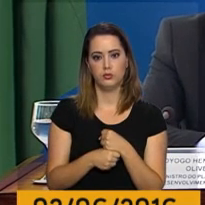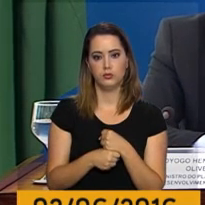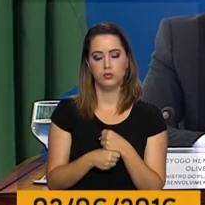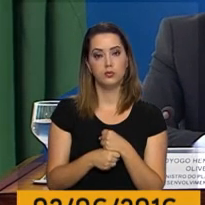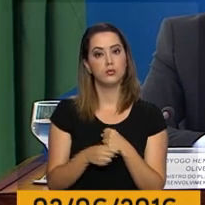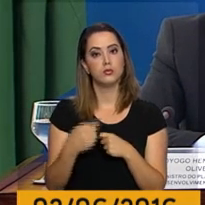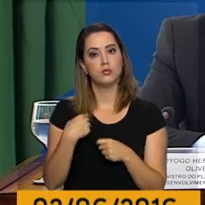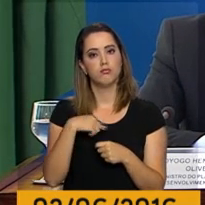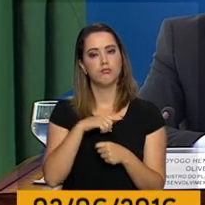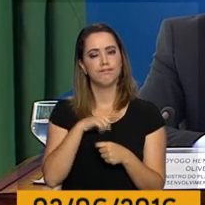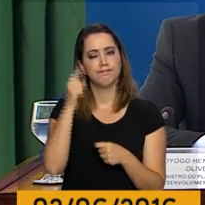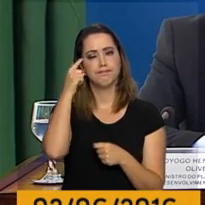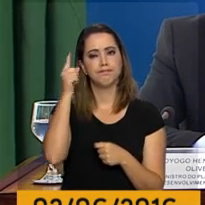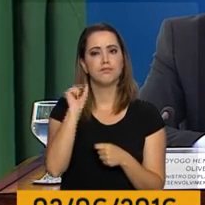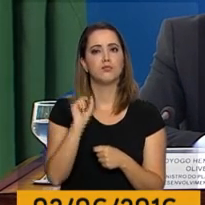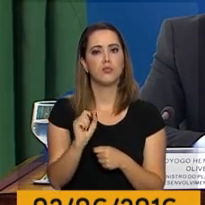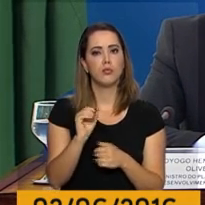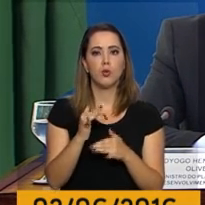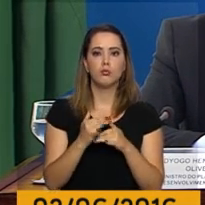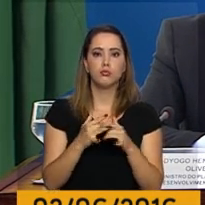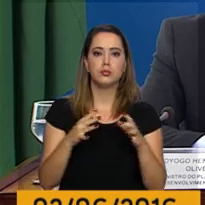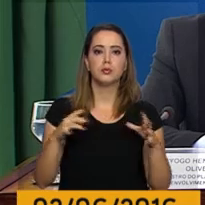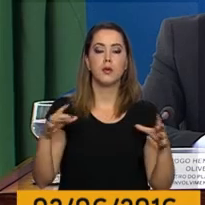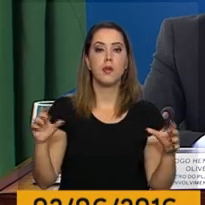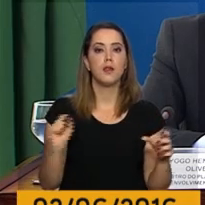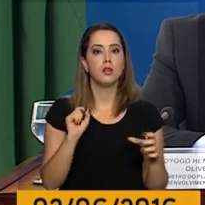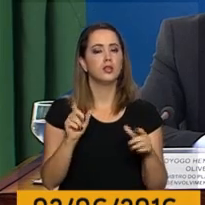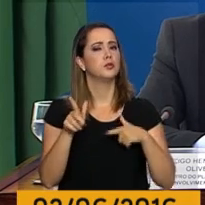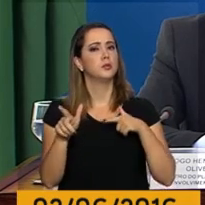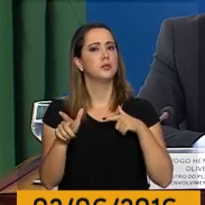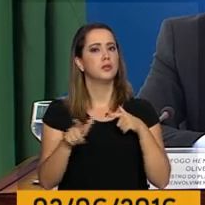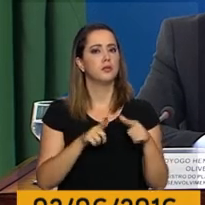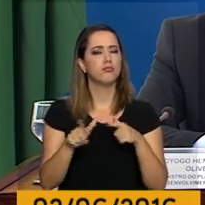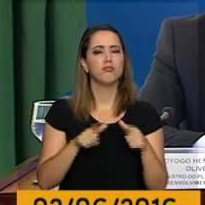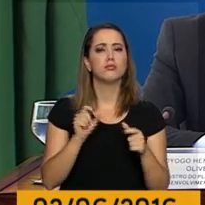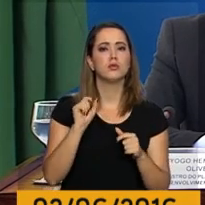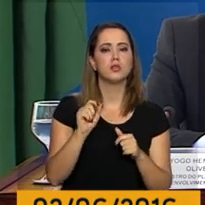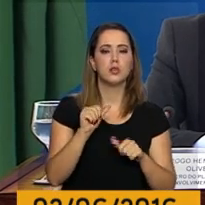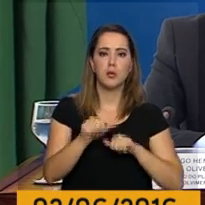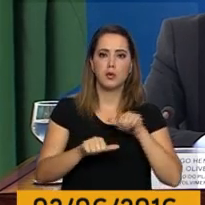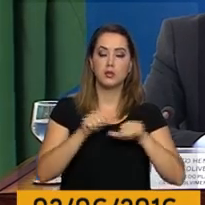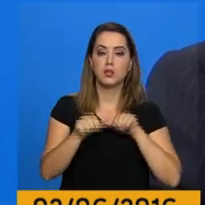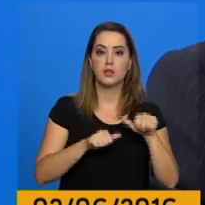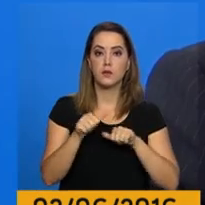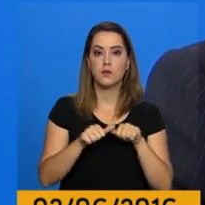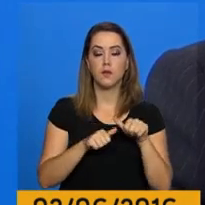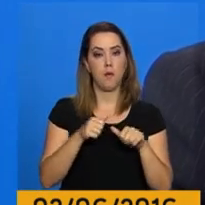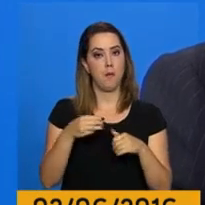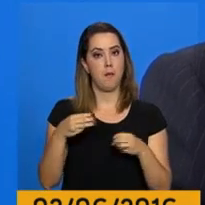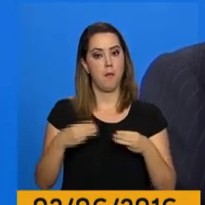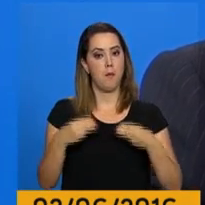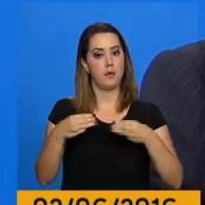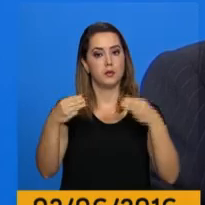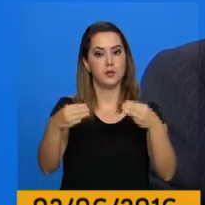A intenção do governo foi expandir meios operacionais ao transformar em ministério.